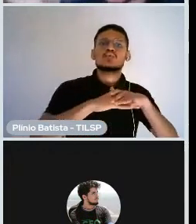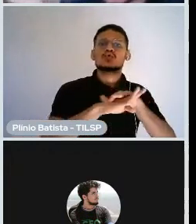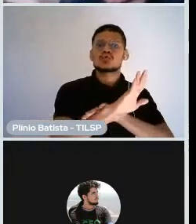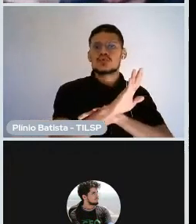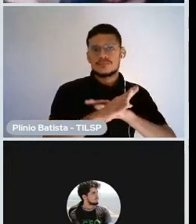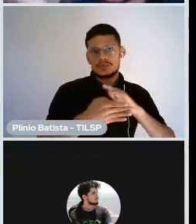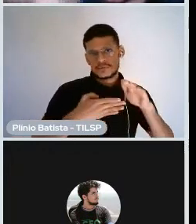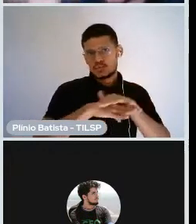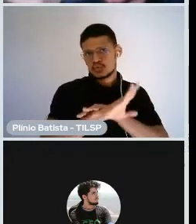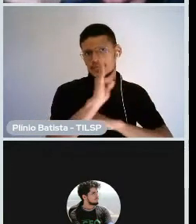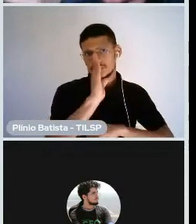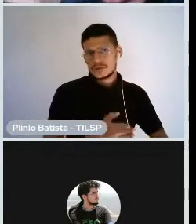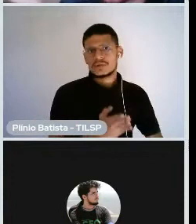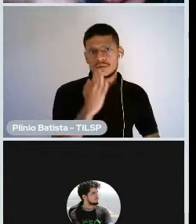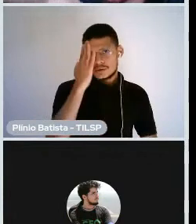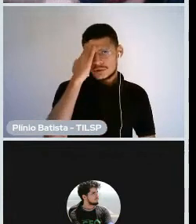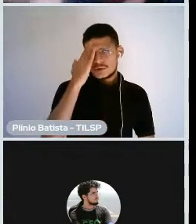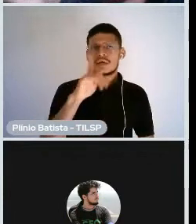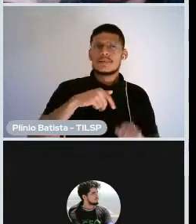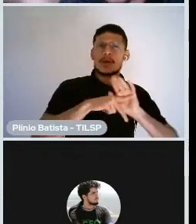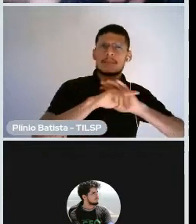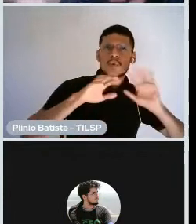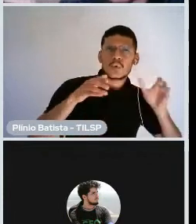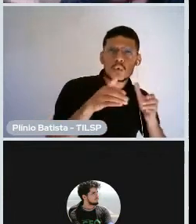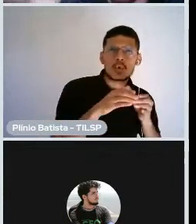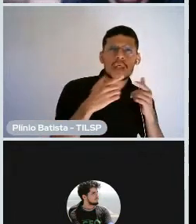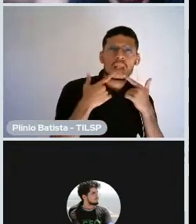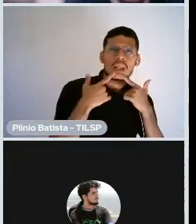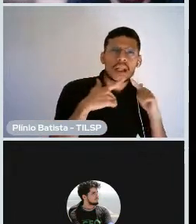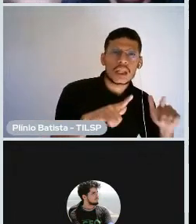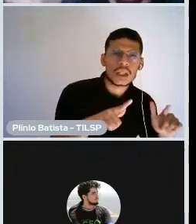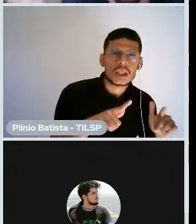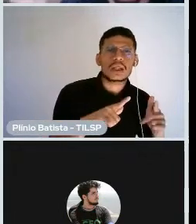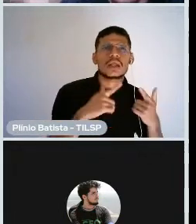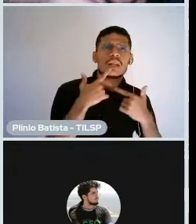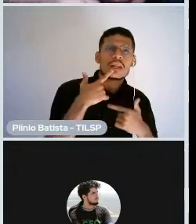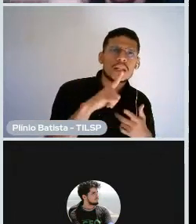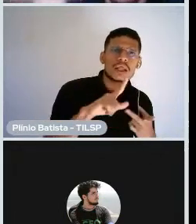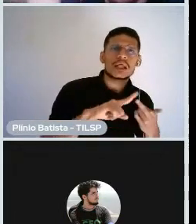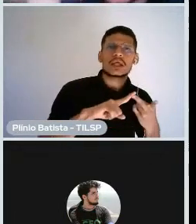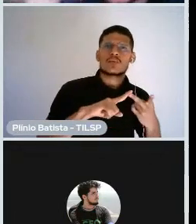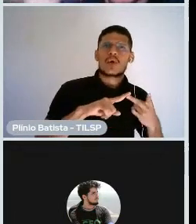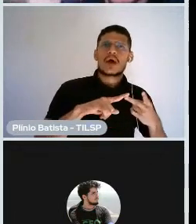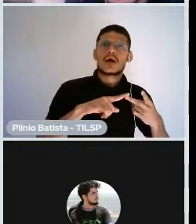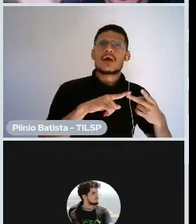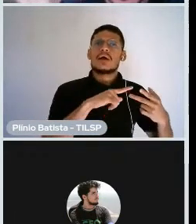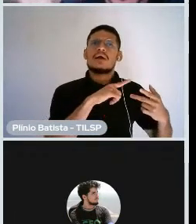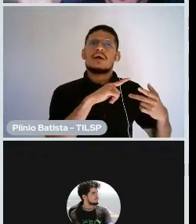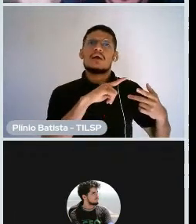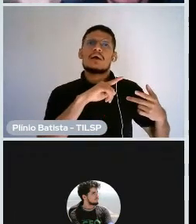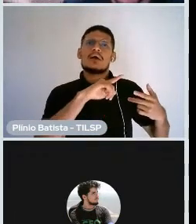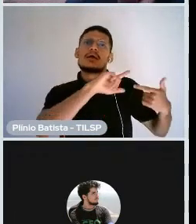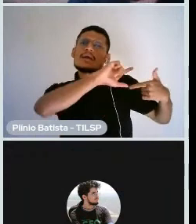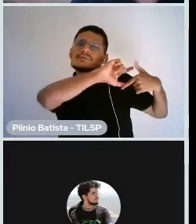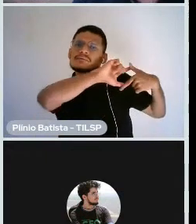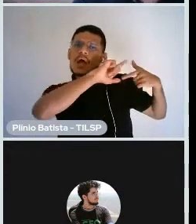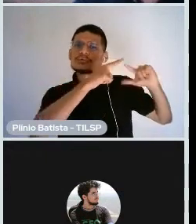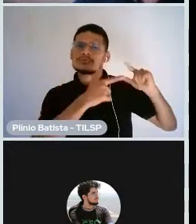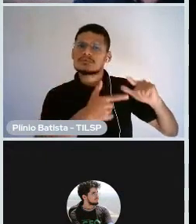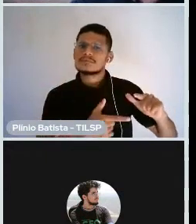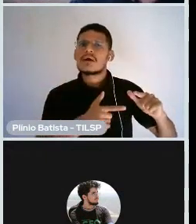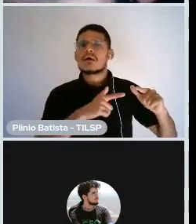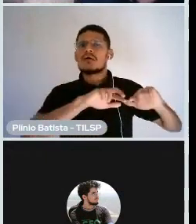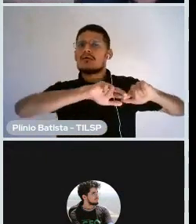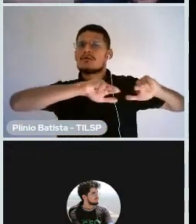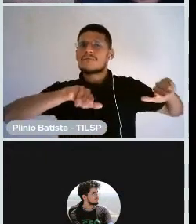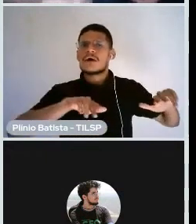de tradição, língua, cultura e religião de um determinado povo. Não é só o fator físico. O fator físico